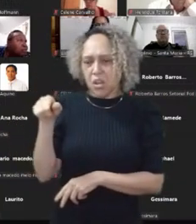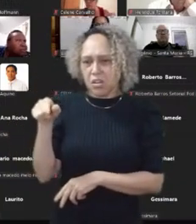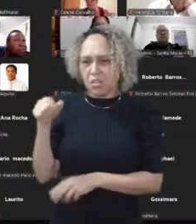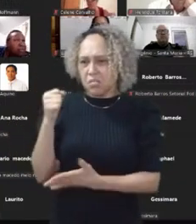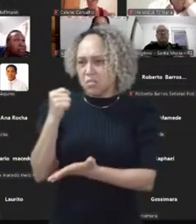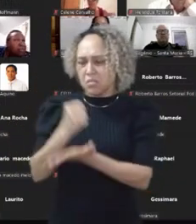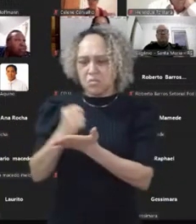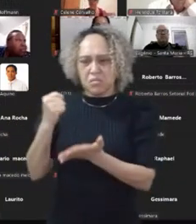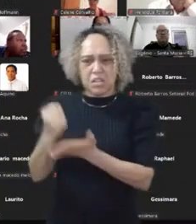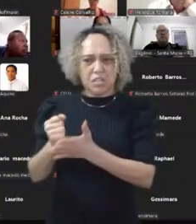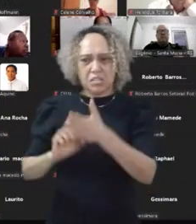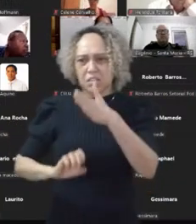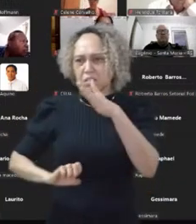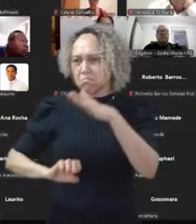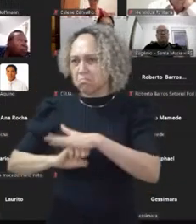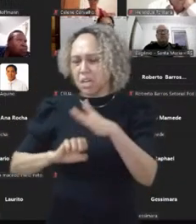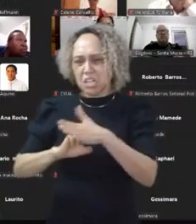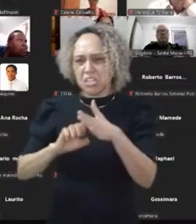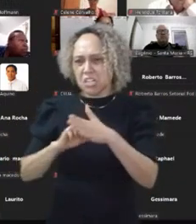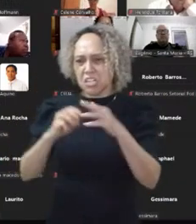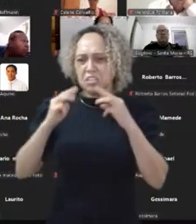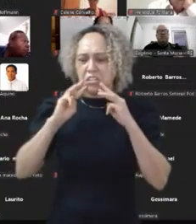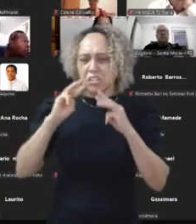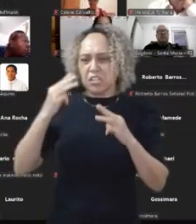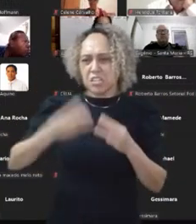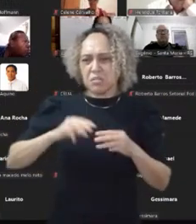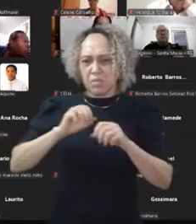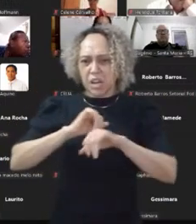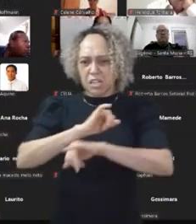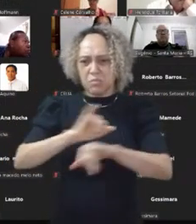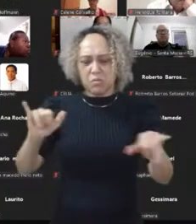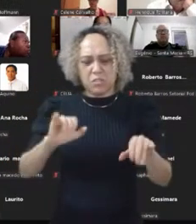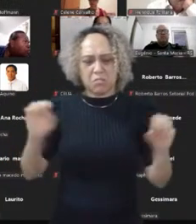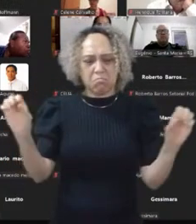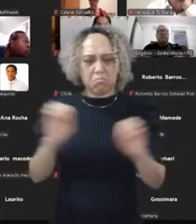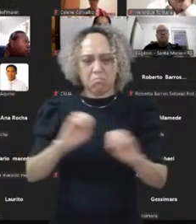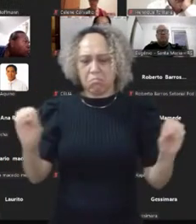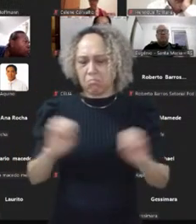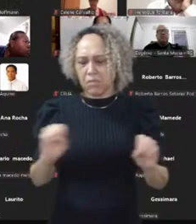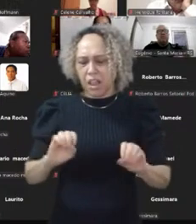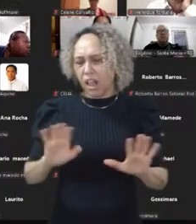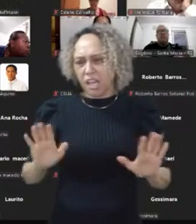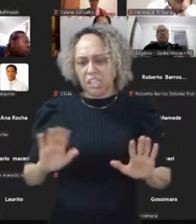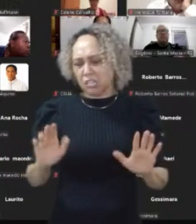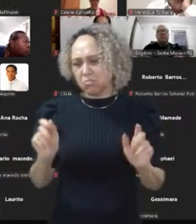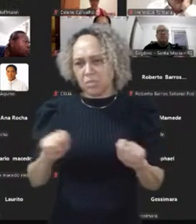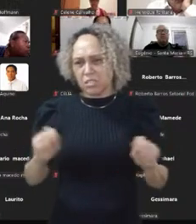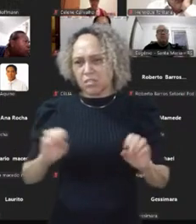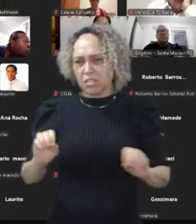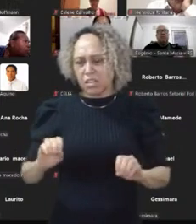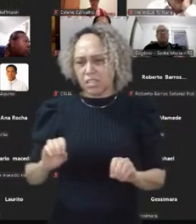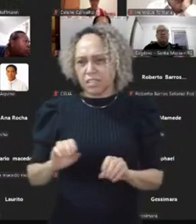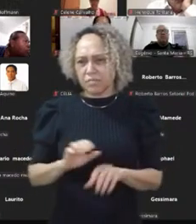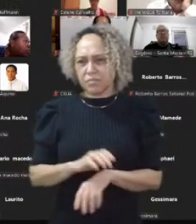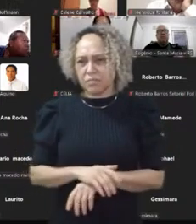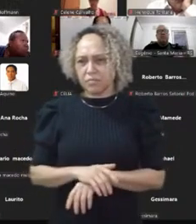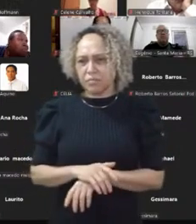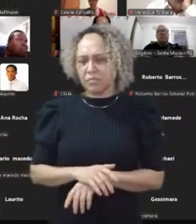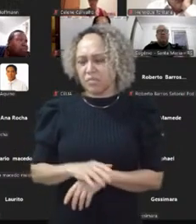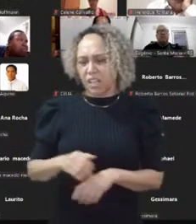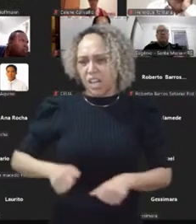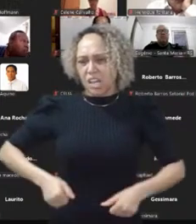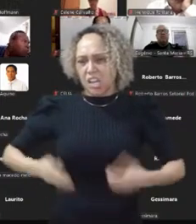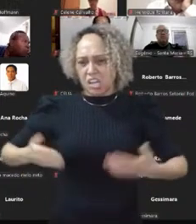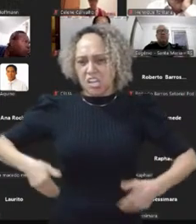agência de marketing nenhuma agência de publicidade ele não precisou fazer nenhum grupo focal gastar dinheiro